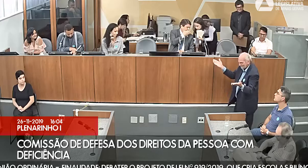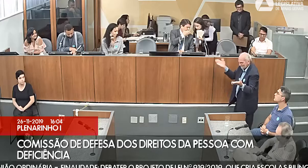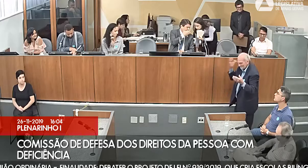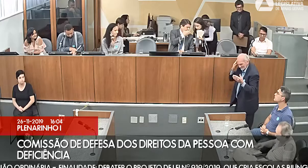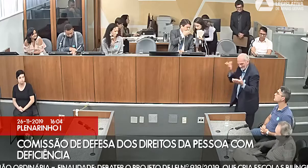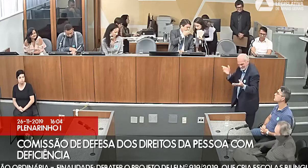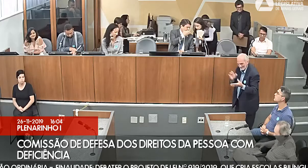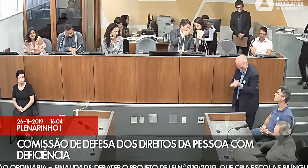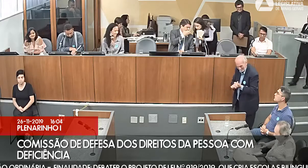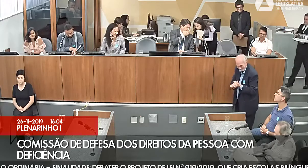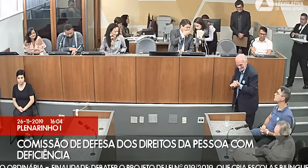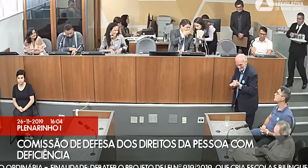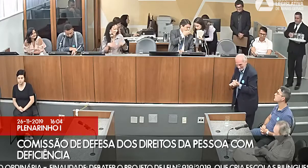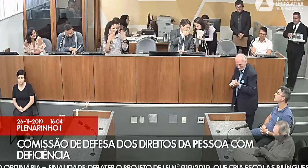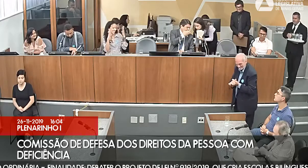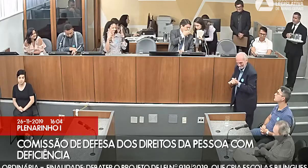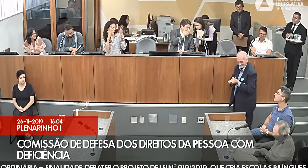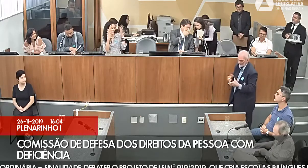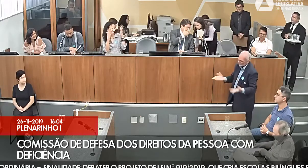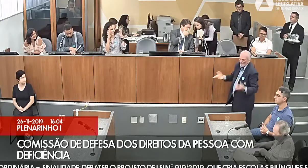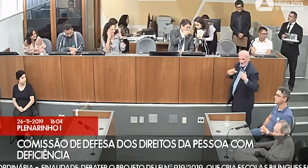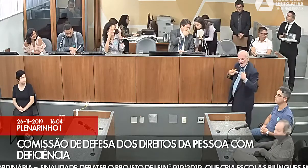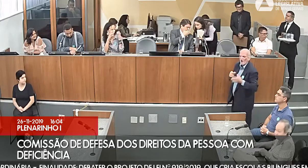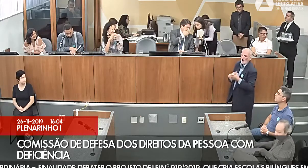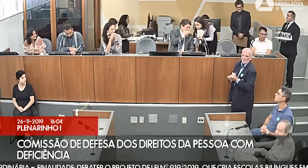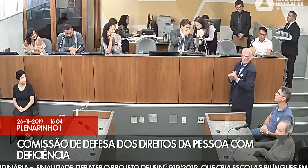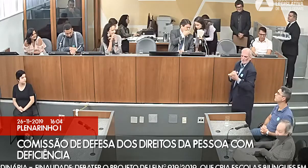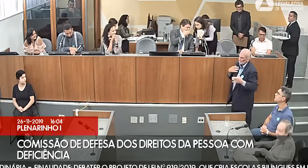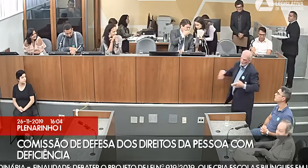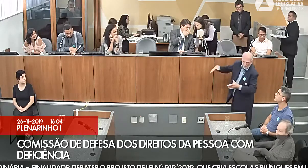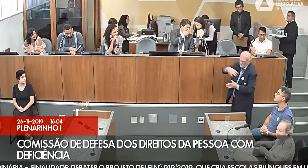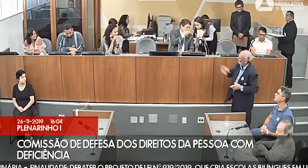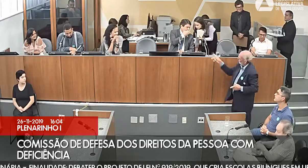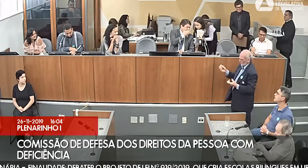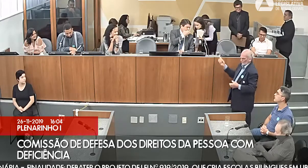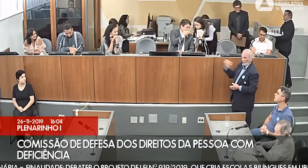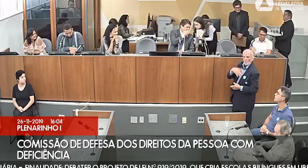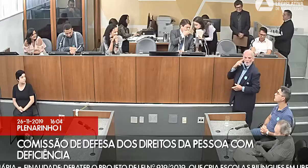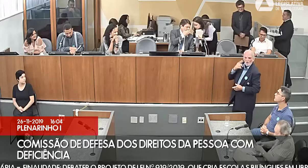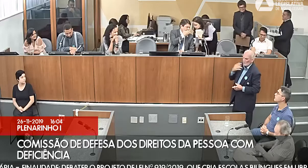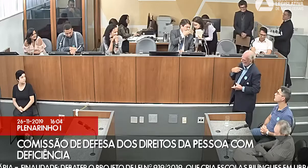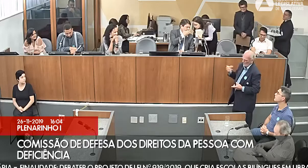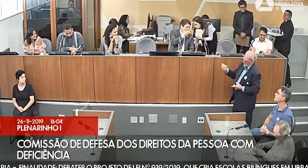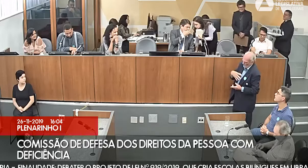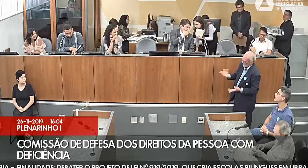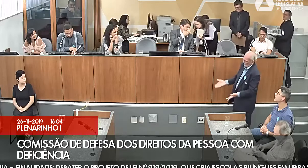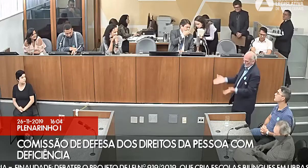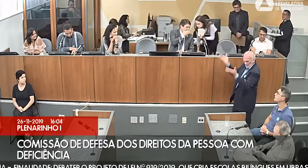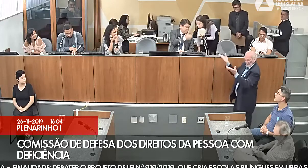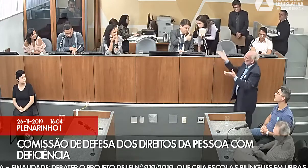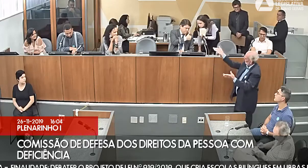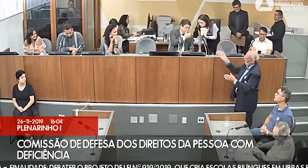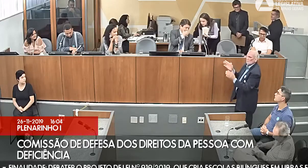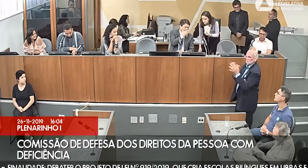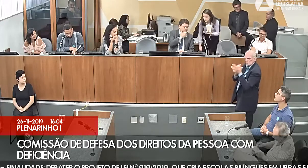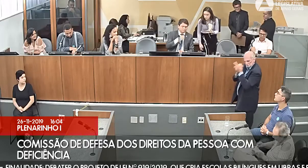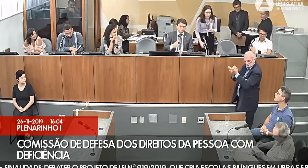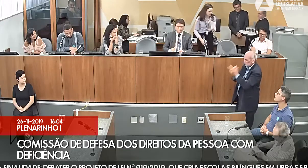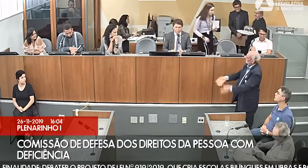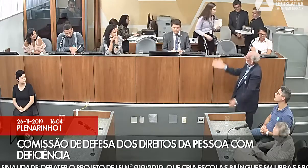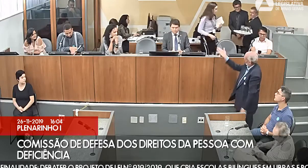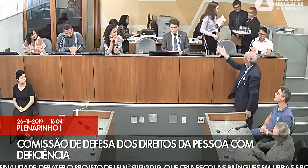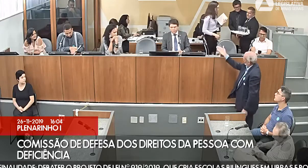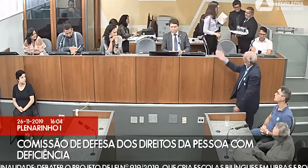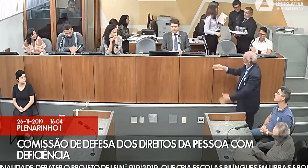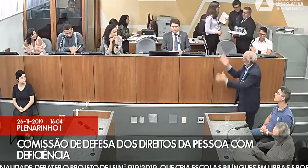outros a questão, por exemplo, do português. Isso é muito importante. E eu fico muito feliz de ver a possibilidade desse